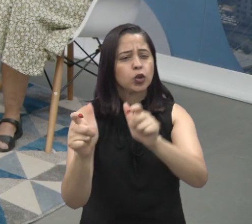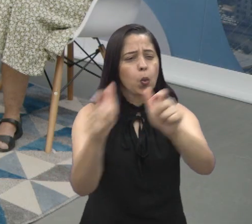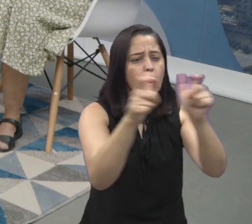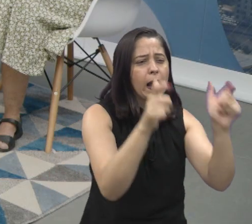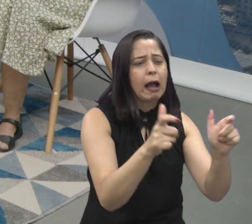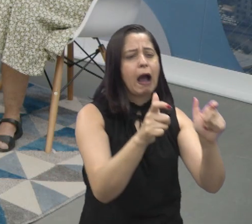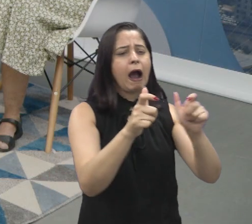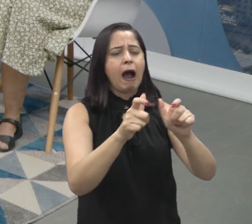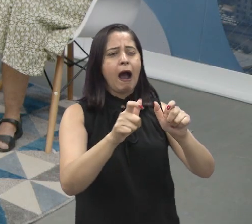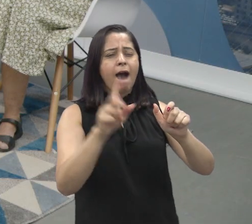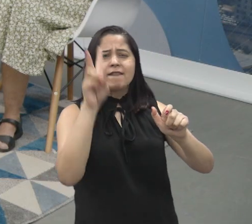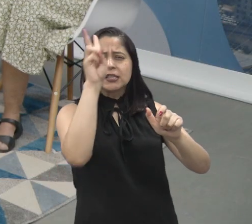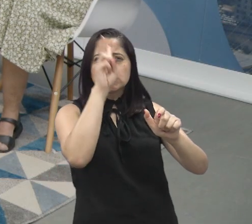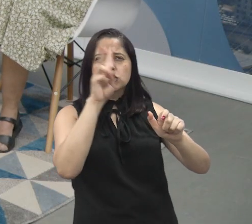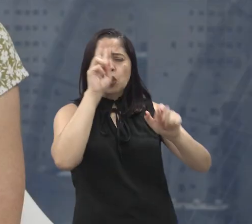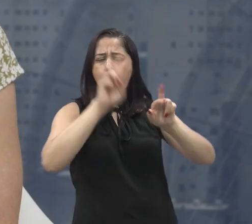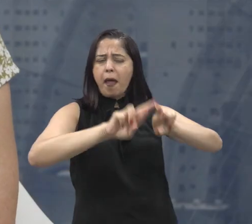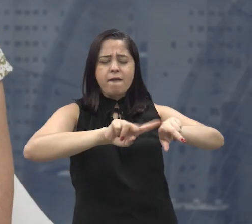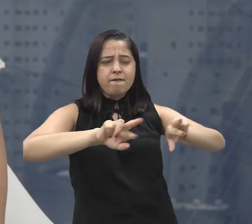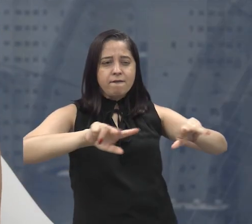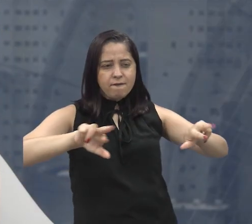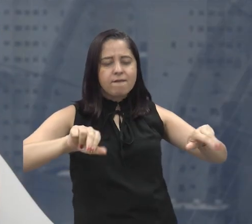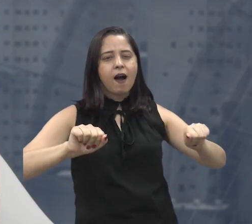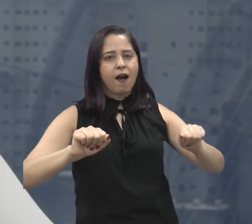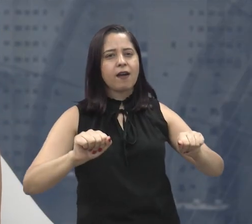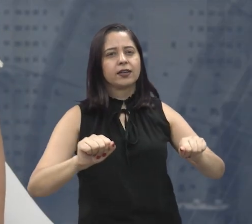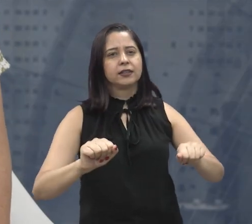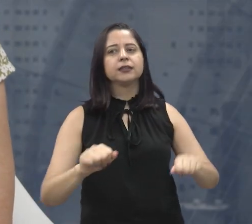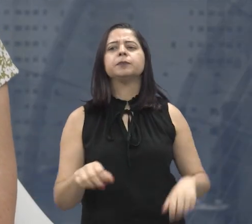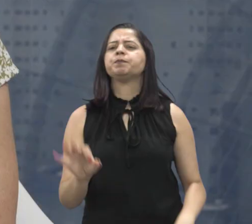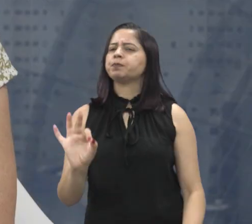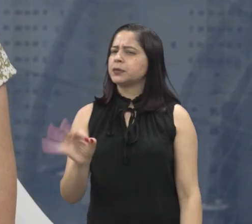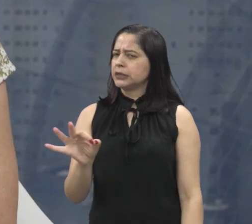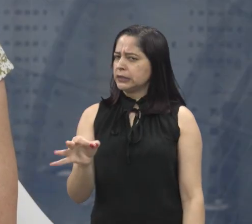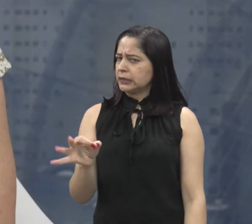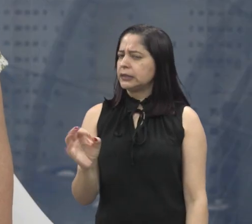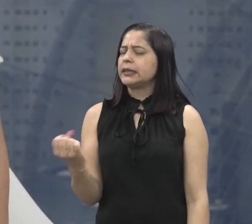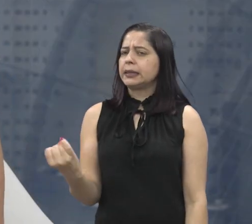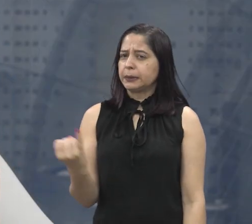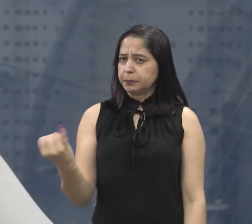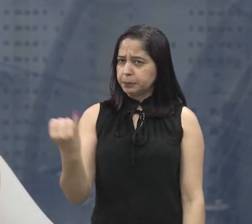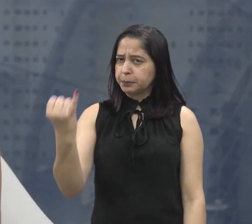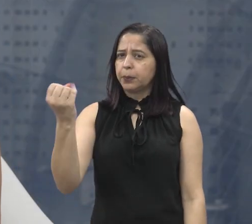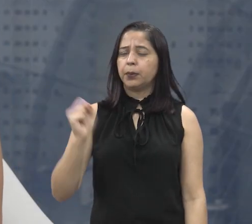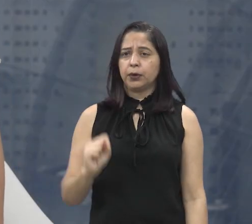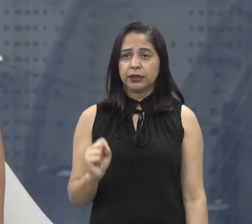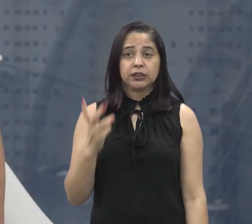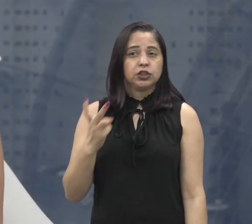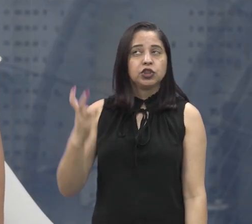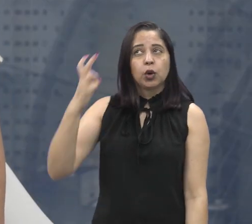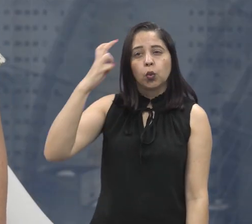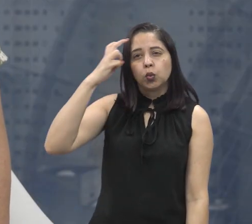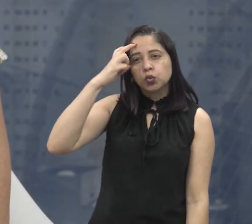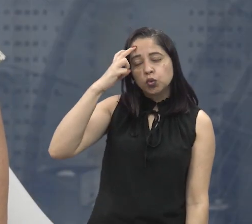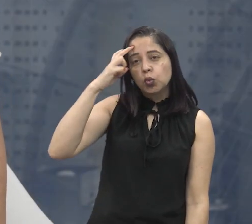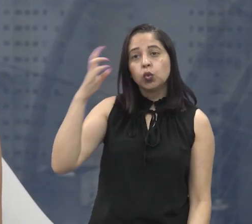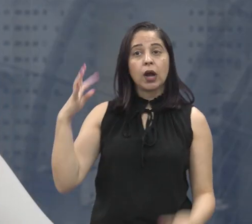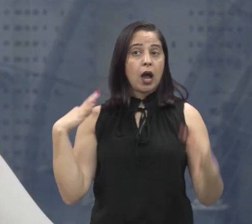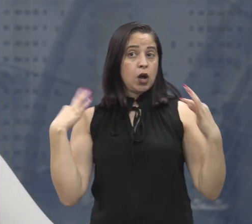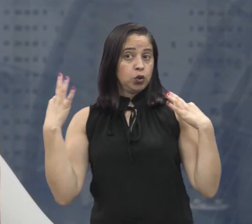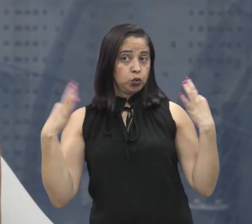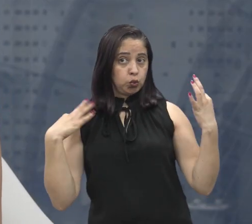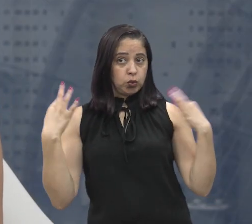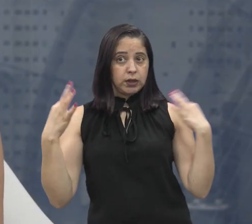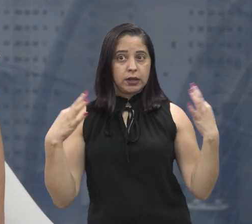muito rico, né? Também. Sim, muito importante, né? Tanto a cultura como o turismo, elas estão de mãos dadas, né?